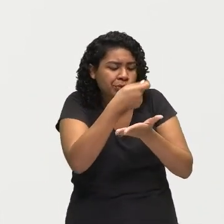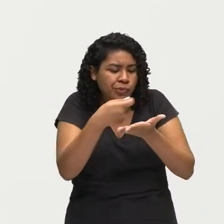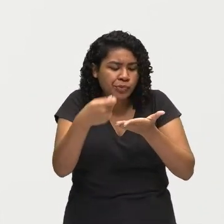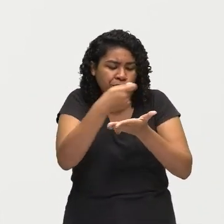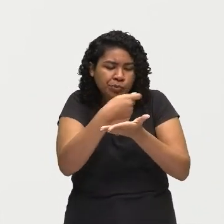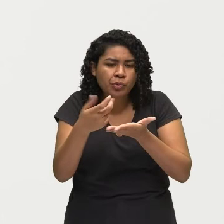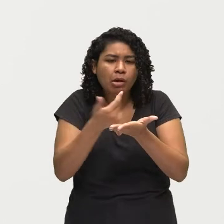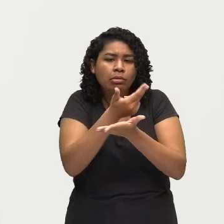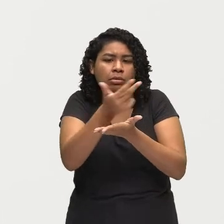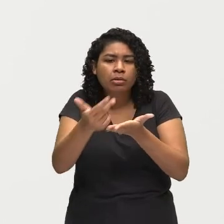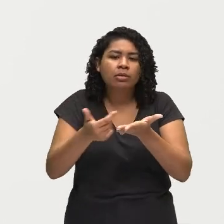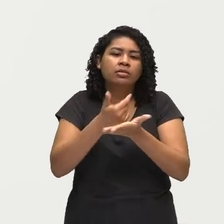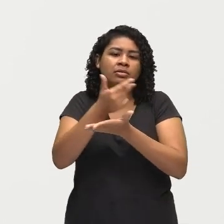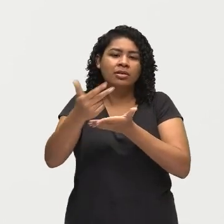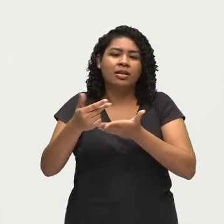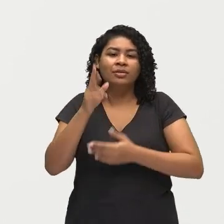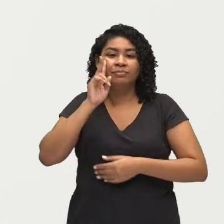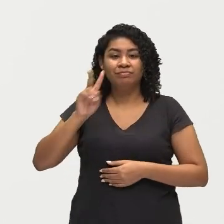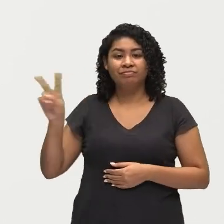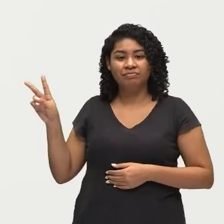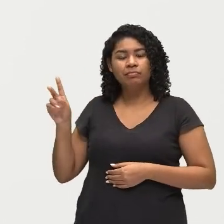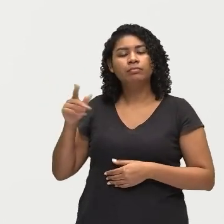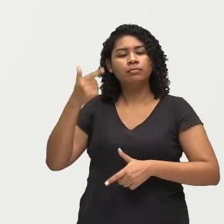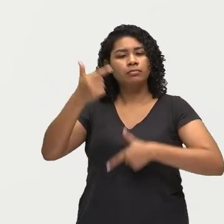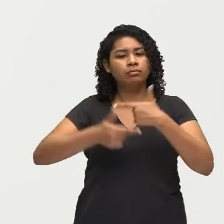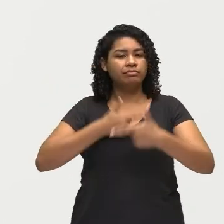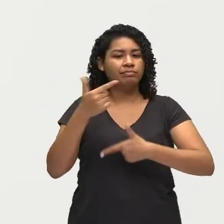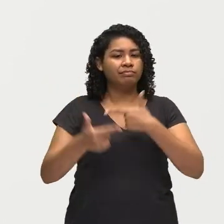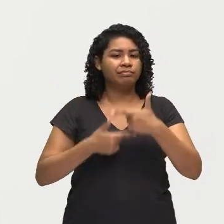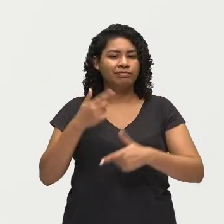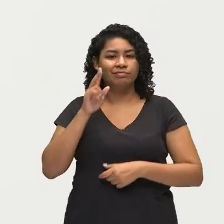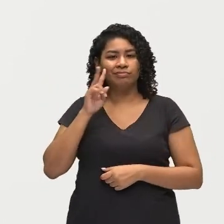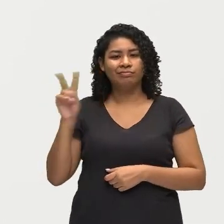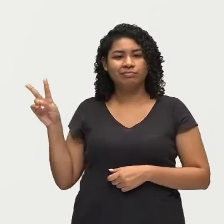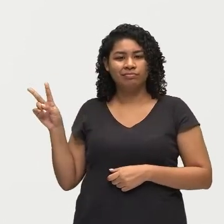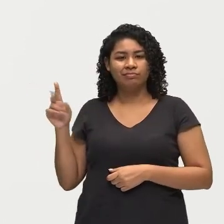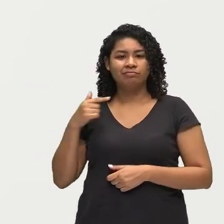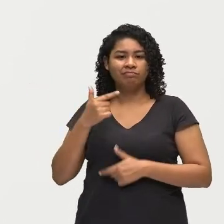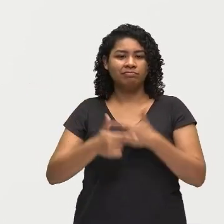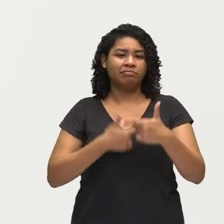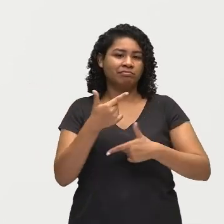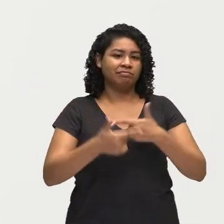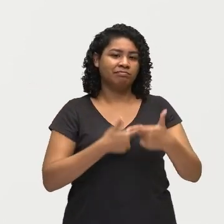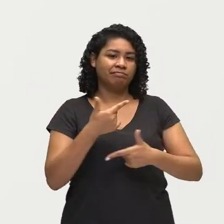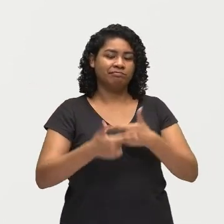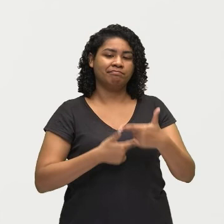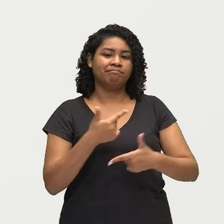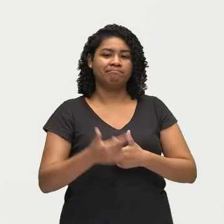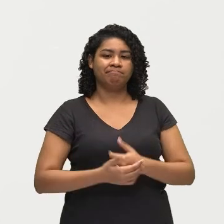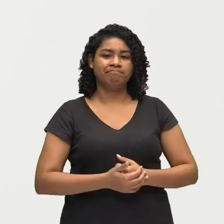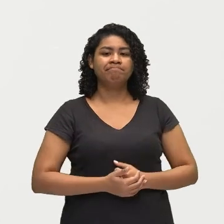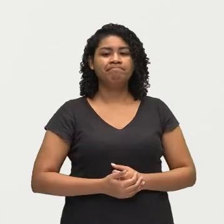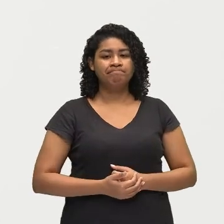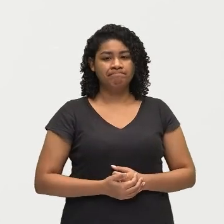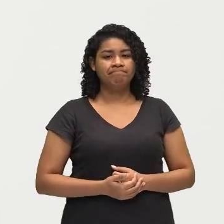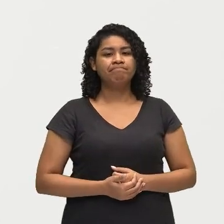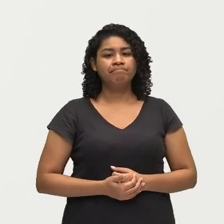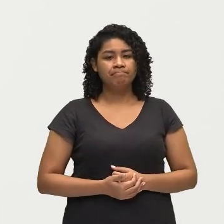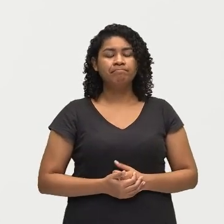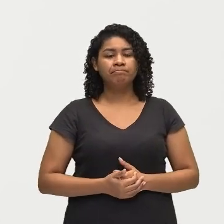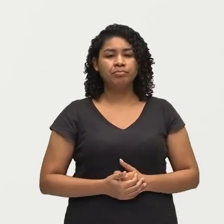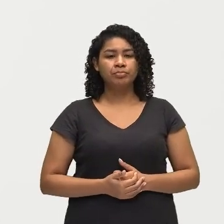pinturas. E aí nós temos ali, ó, essa mão de obra sendo utilizada para trabalhar de fato, não é? Que afinal de